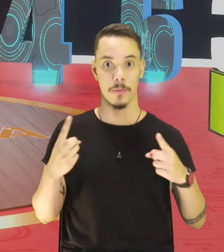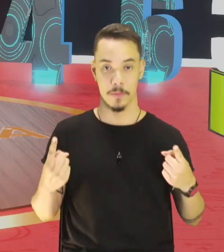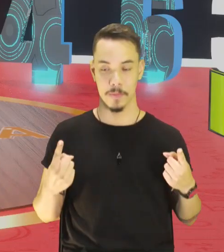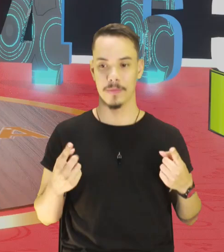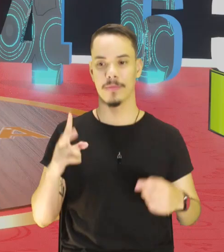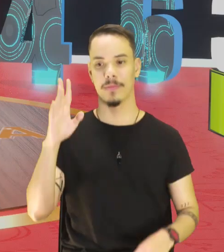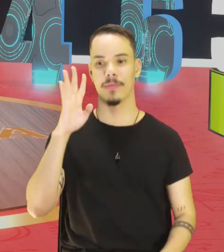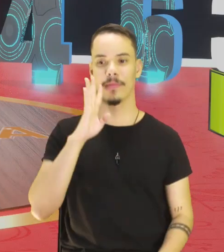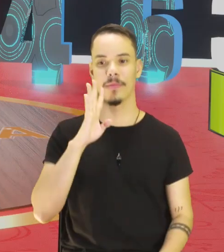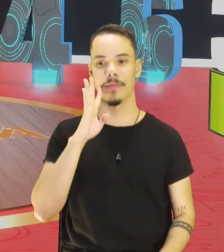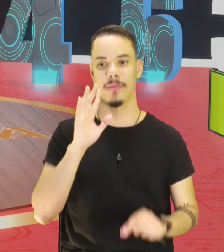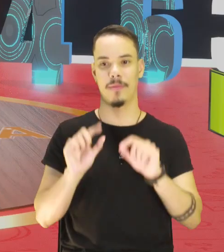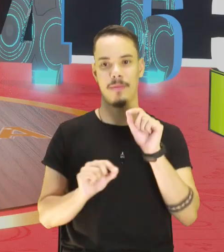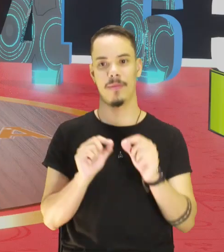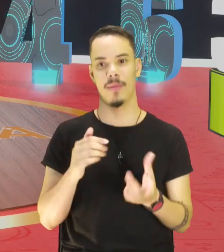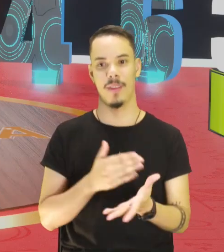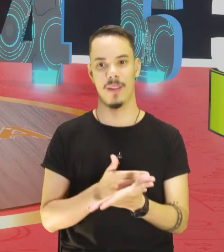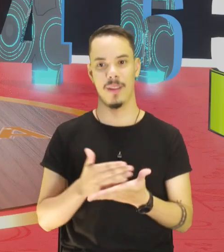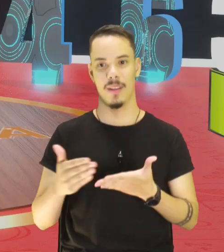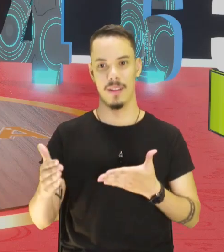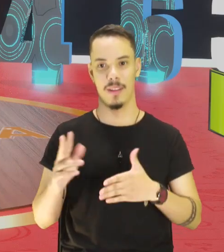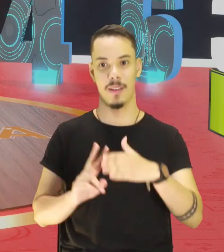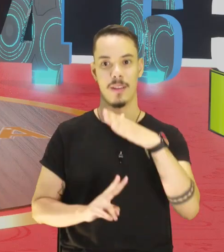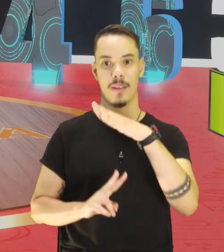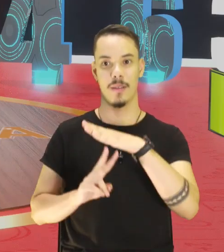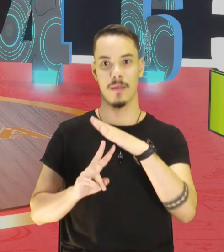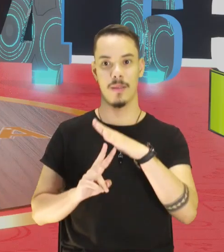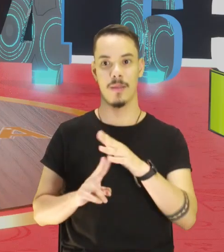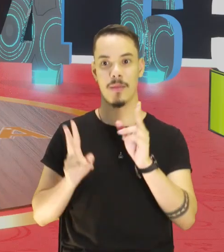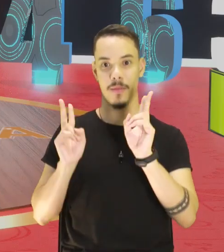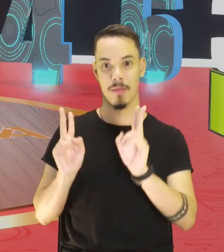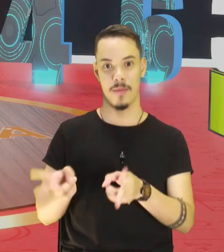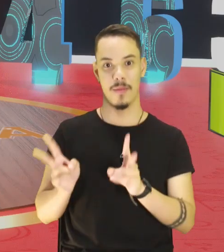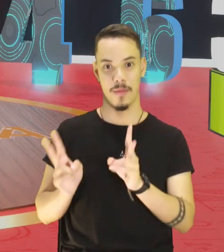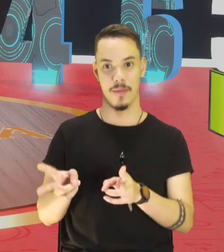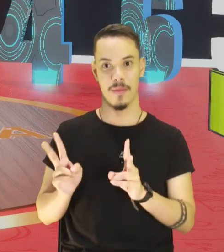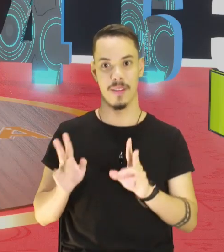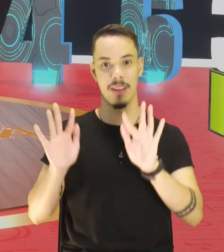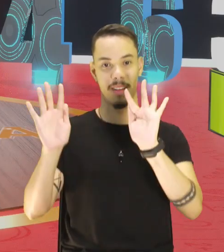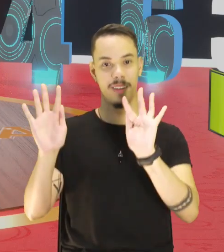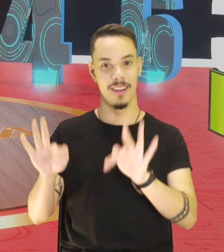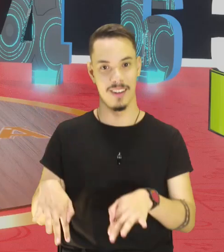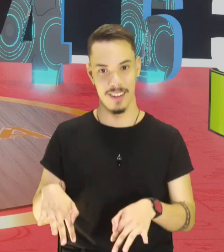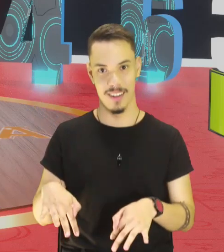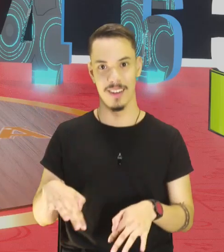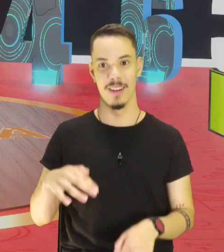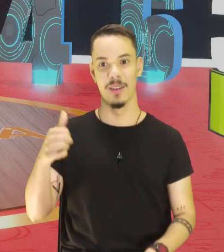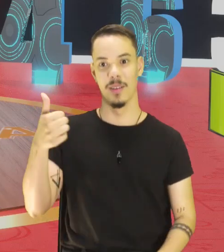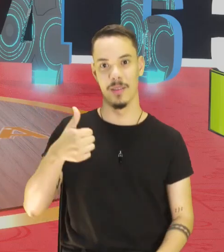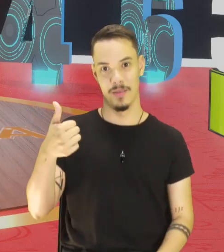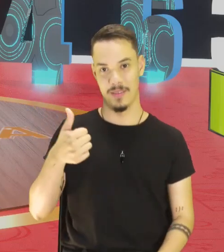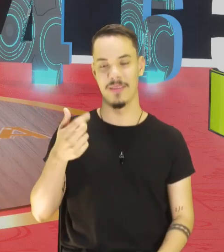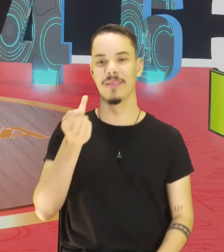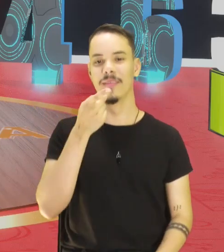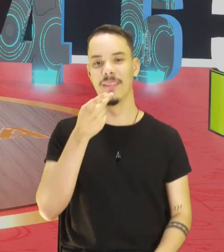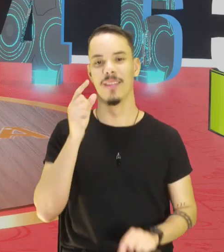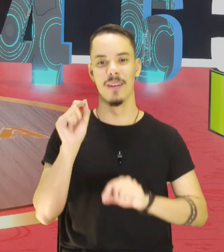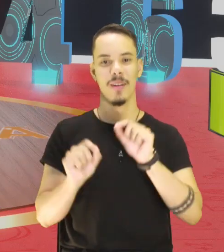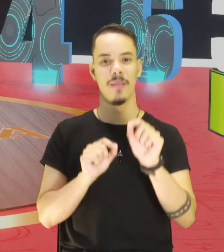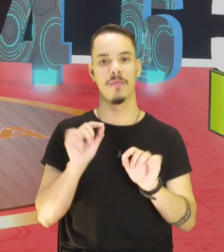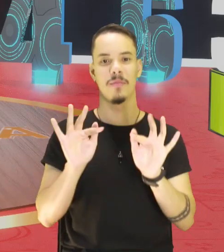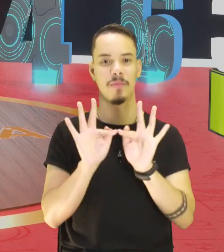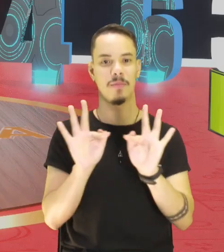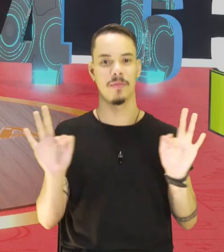vamos começar a unidade 2 do mesmo jeito que terminamos a unidade 1. Falando de função.